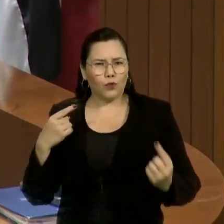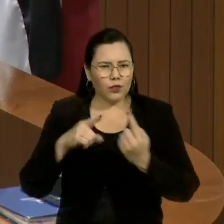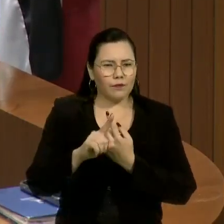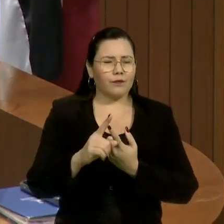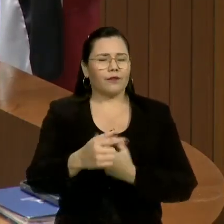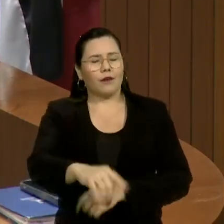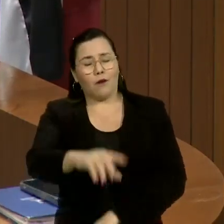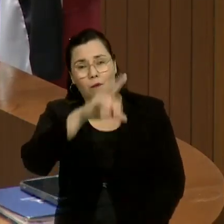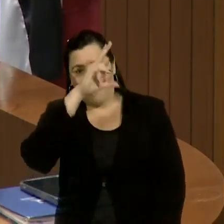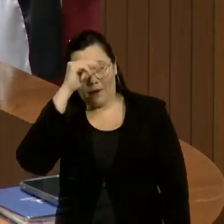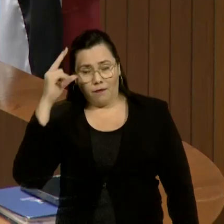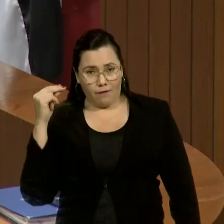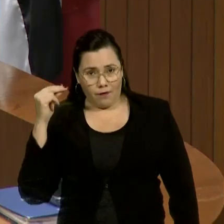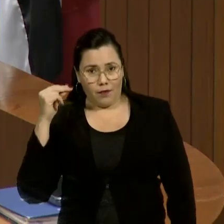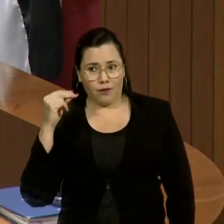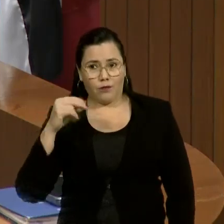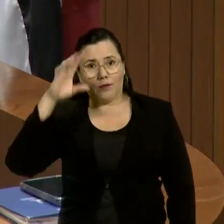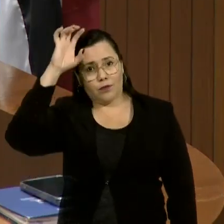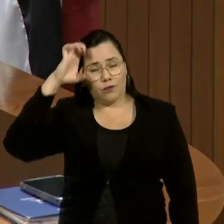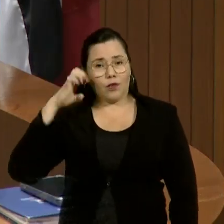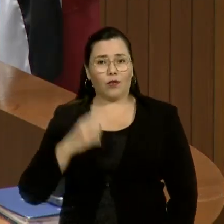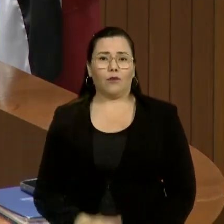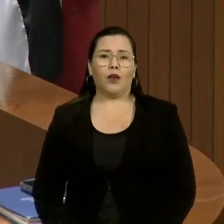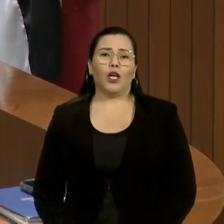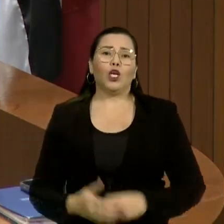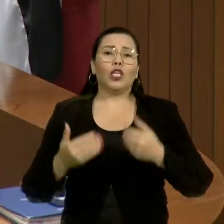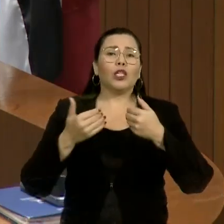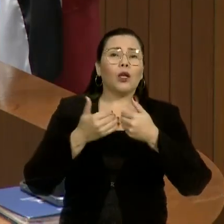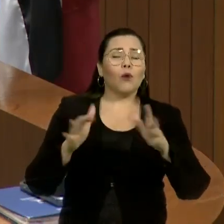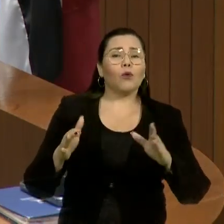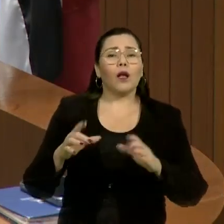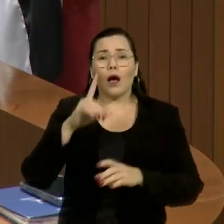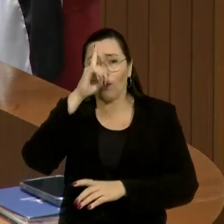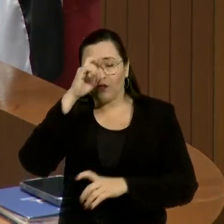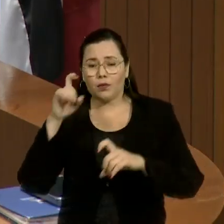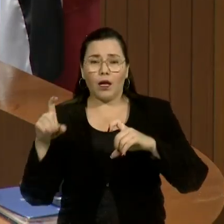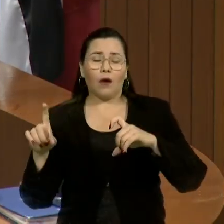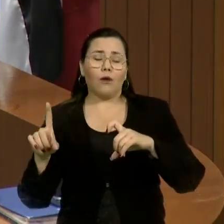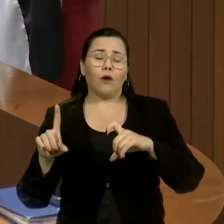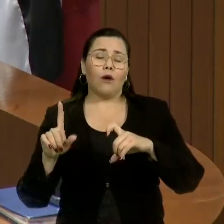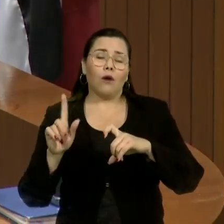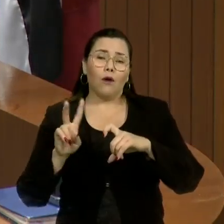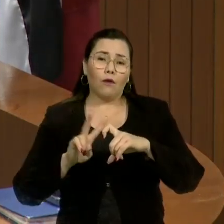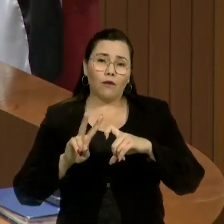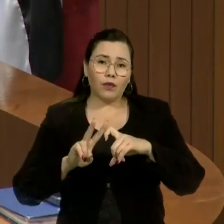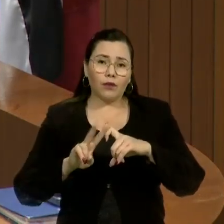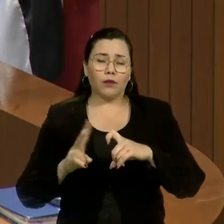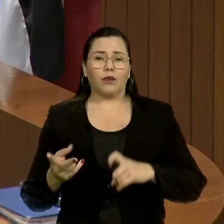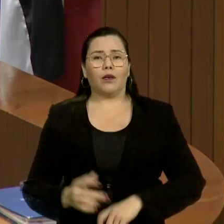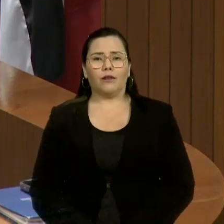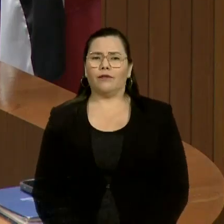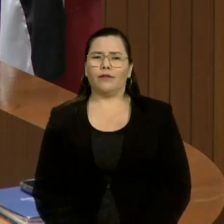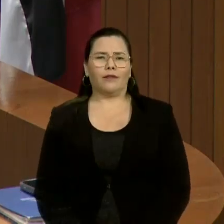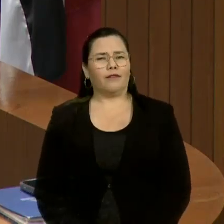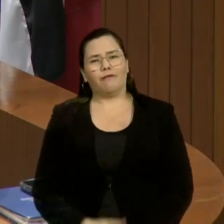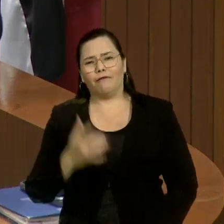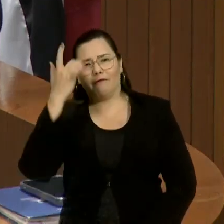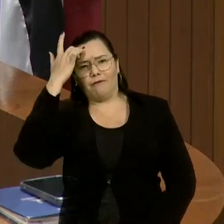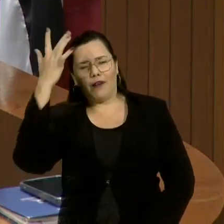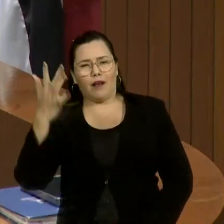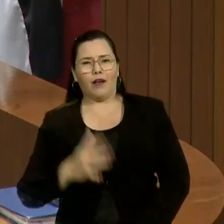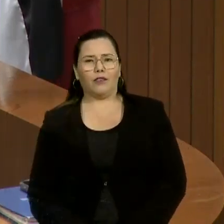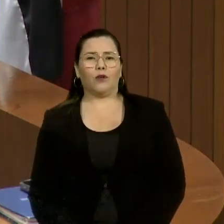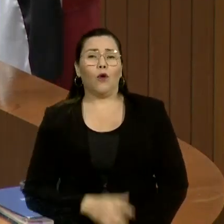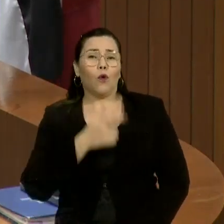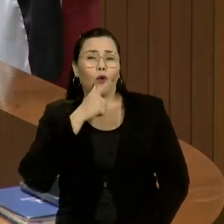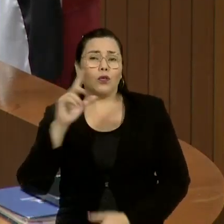um hospital veterinário é moleza. Pegou umas emendas lá do deputado Aloysio Mendes e fez o hospital.